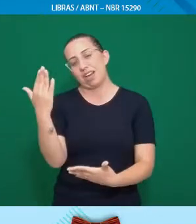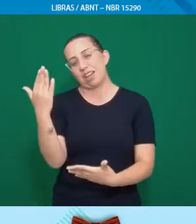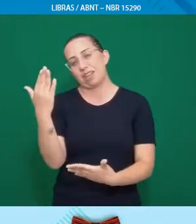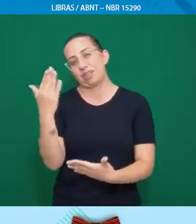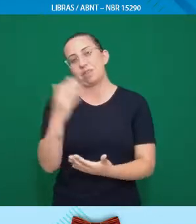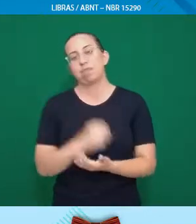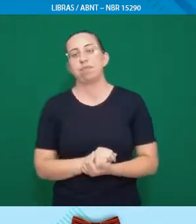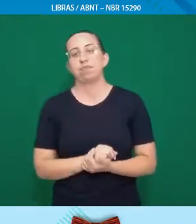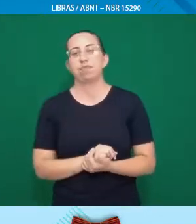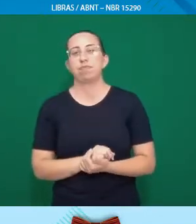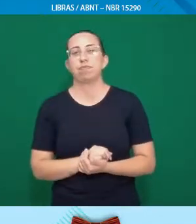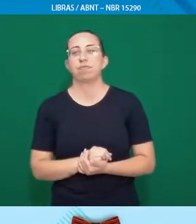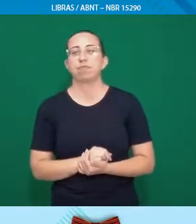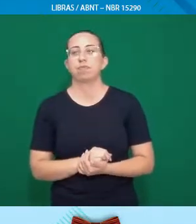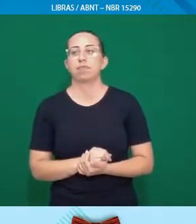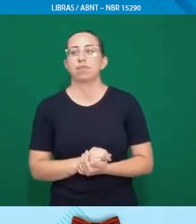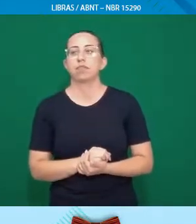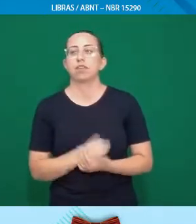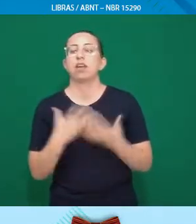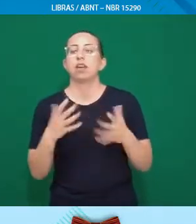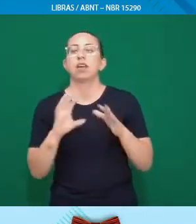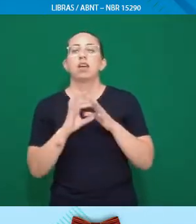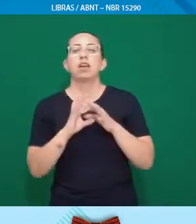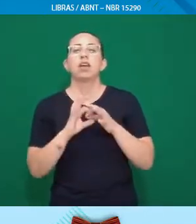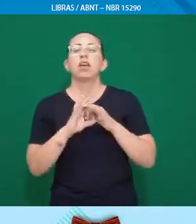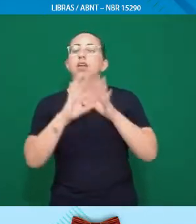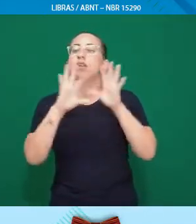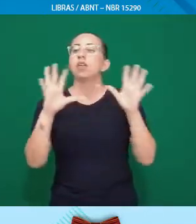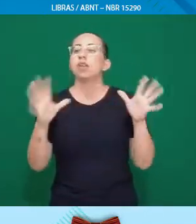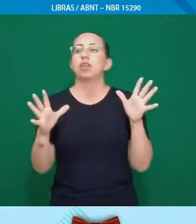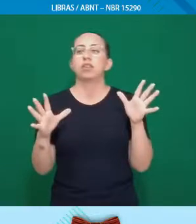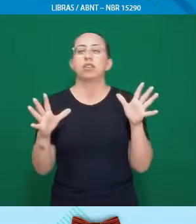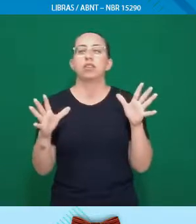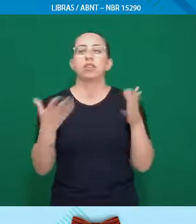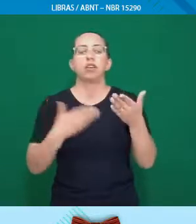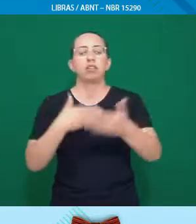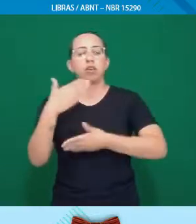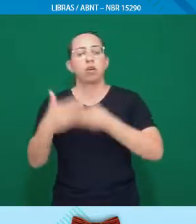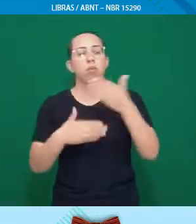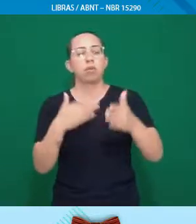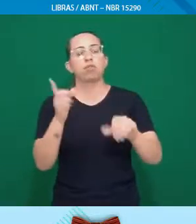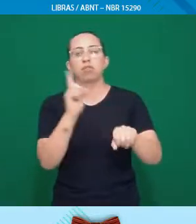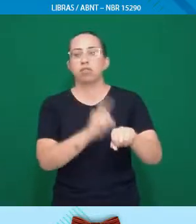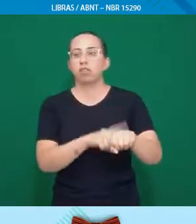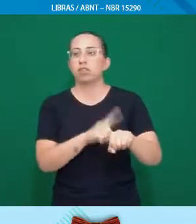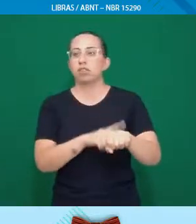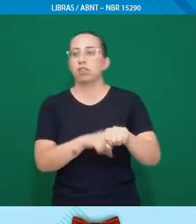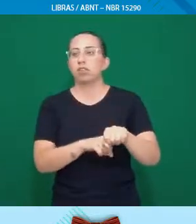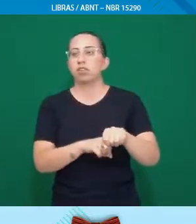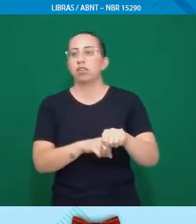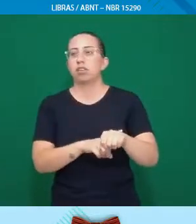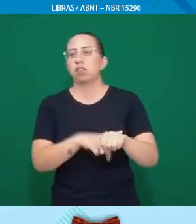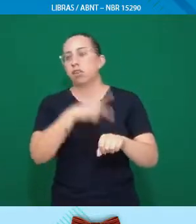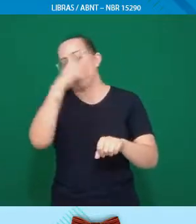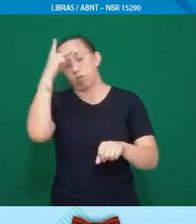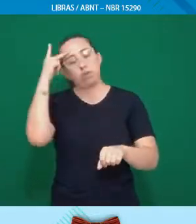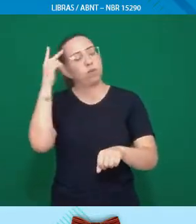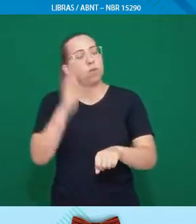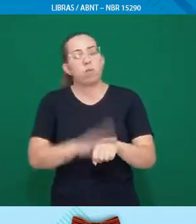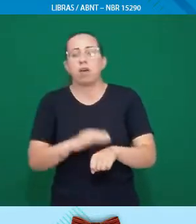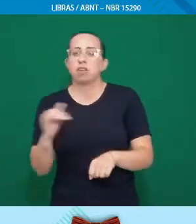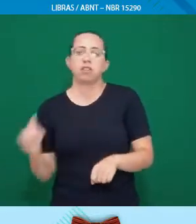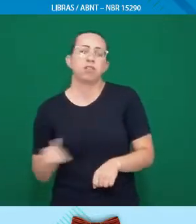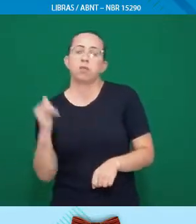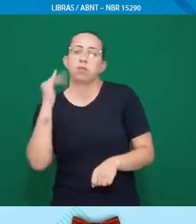gratidão minha consideração e eu quero deixar aquilo Quero compartilhar esse momento com ele que a pessoa